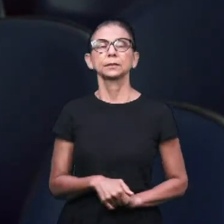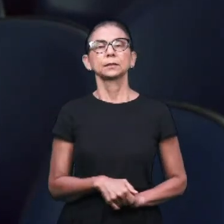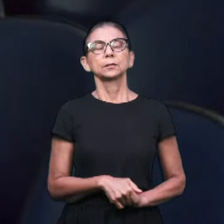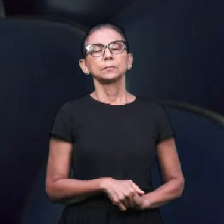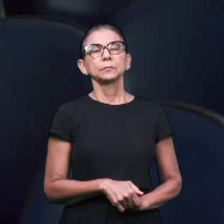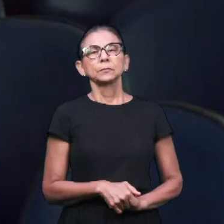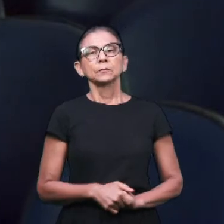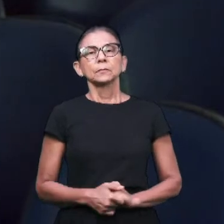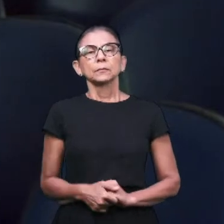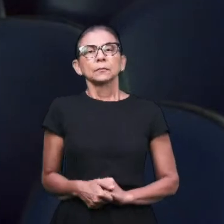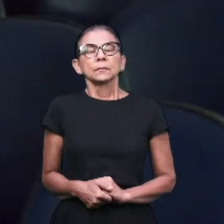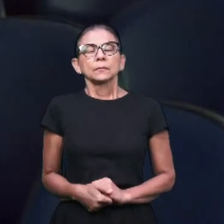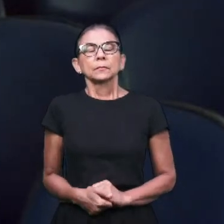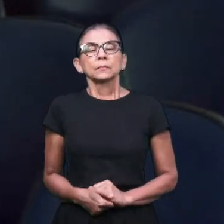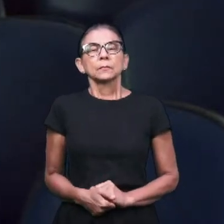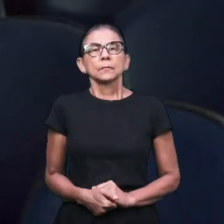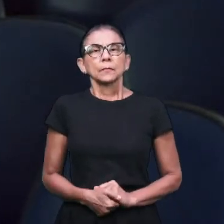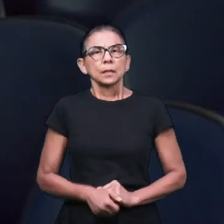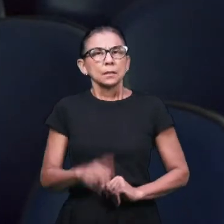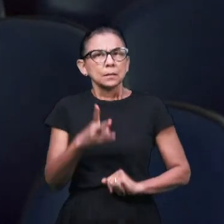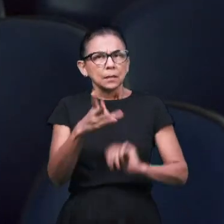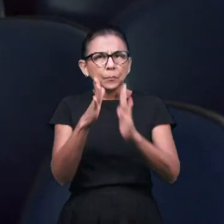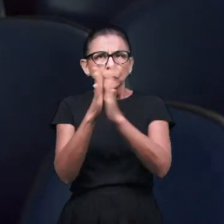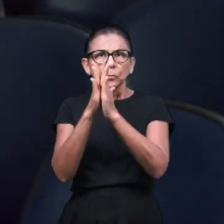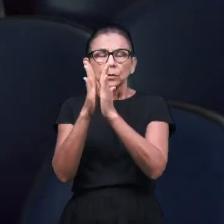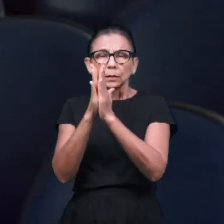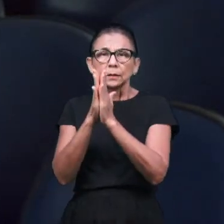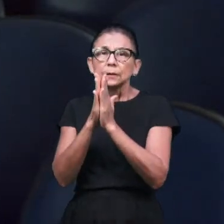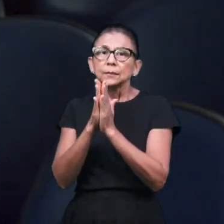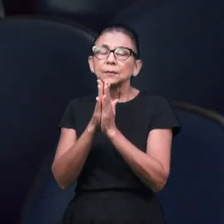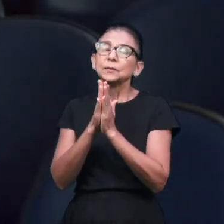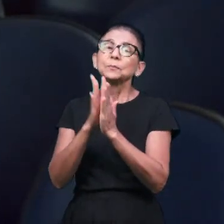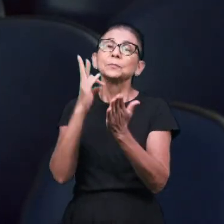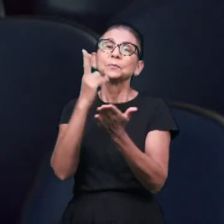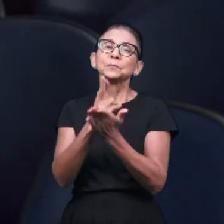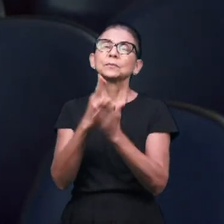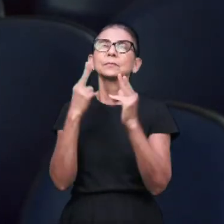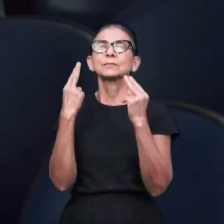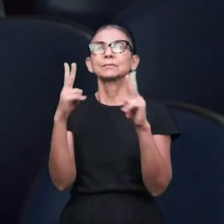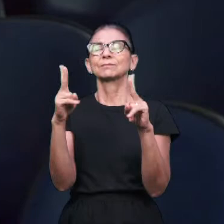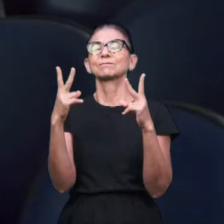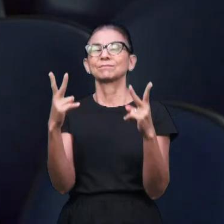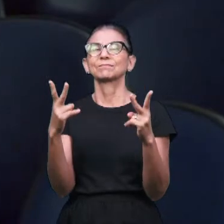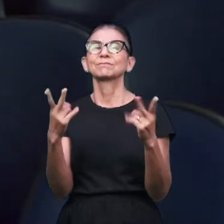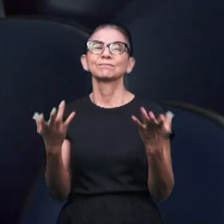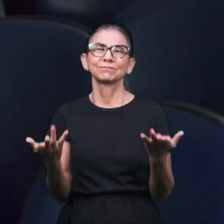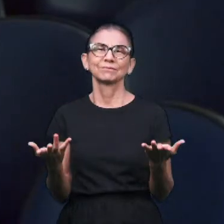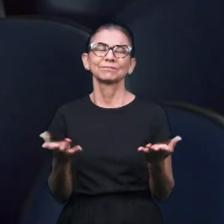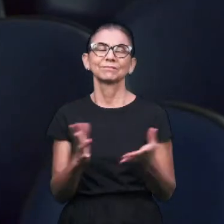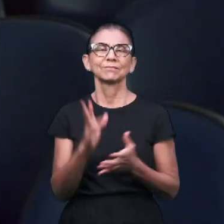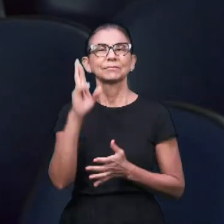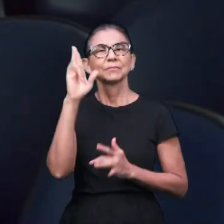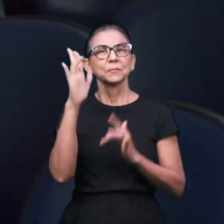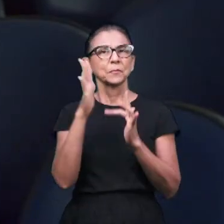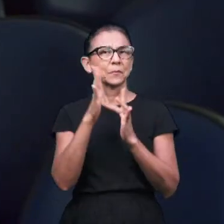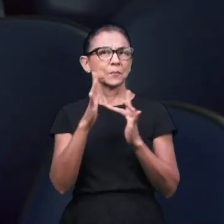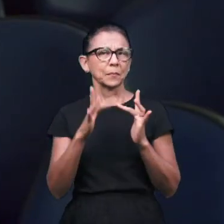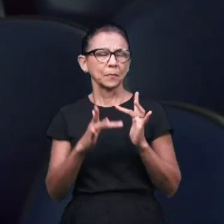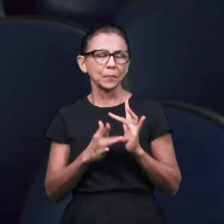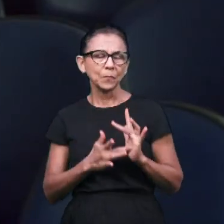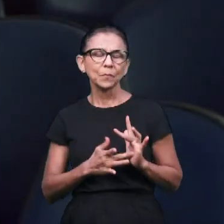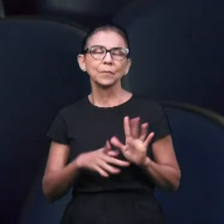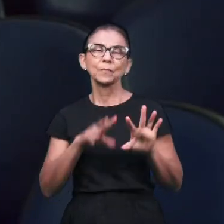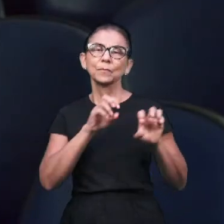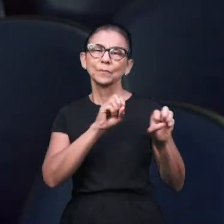família. E sabendo que nisso o Senhor tem um propósito de vitória, né? Porque o Senhor Jesus, Ele falou sobre isso